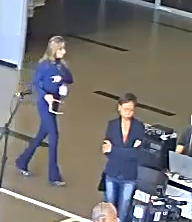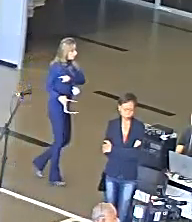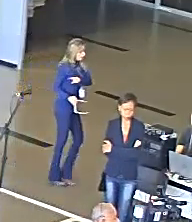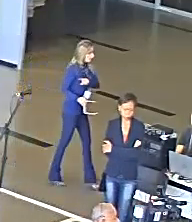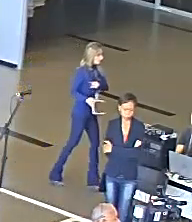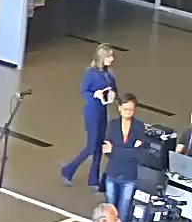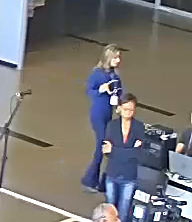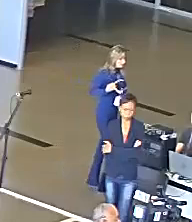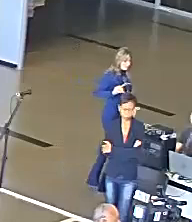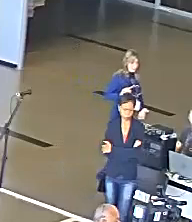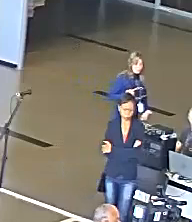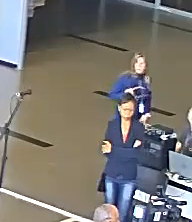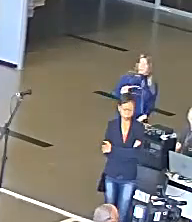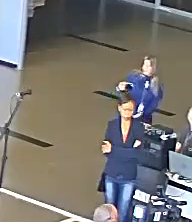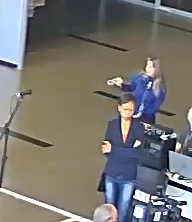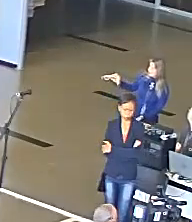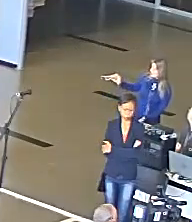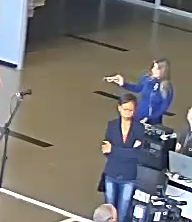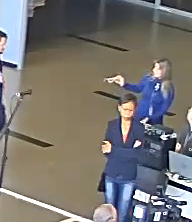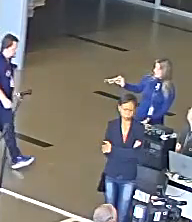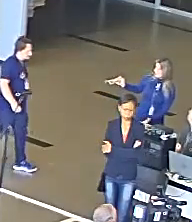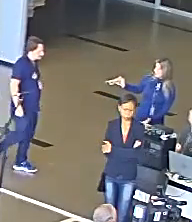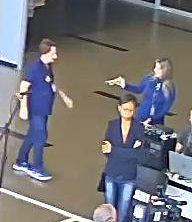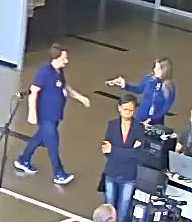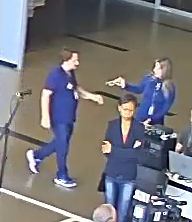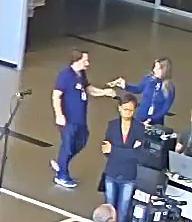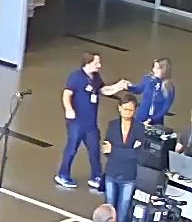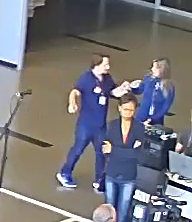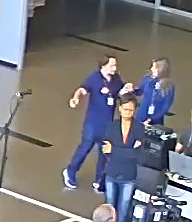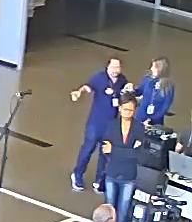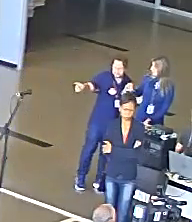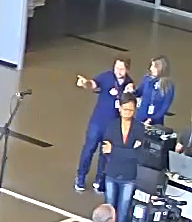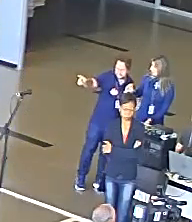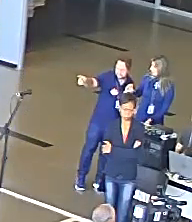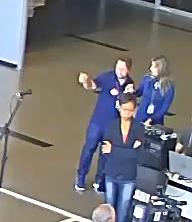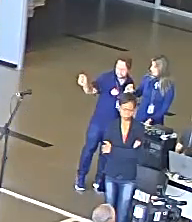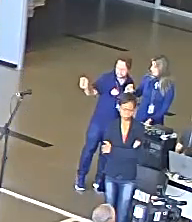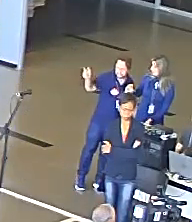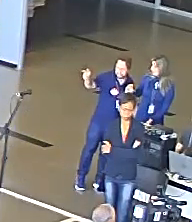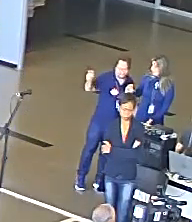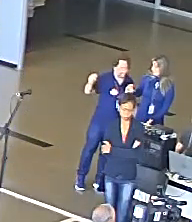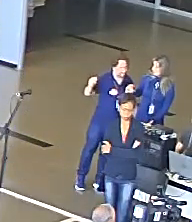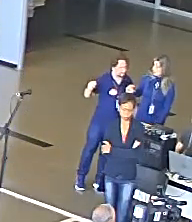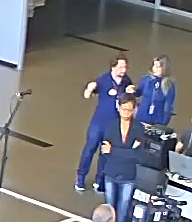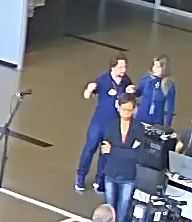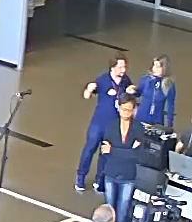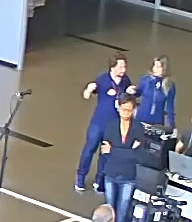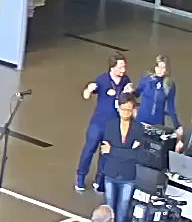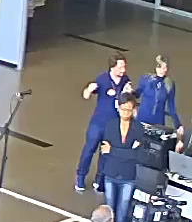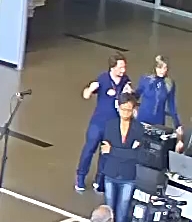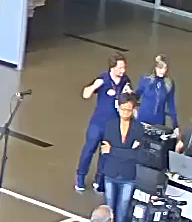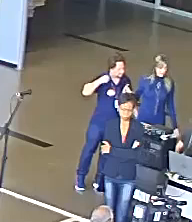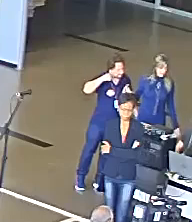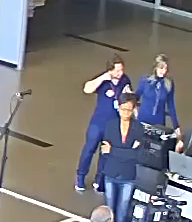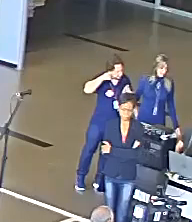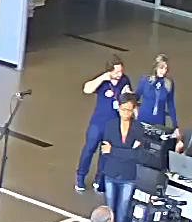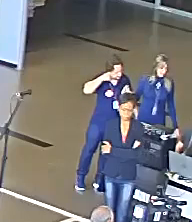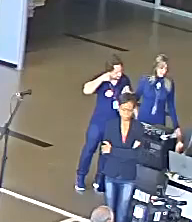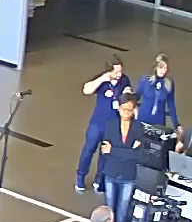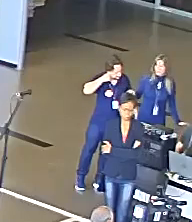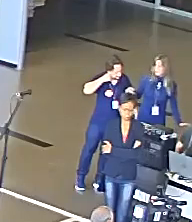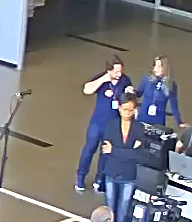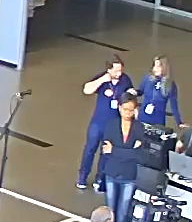é cego mas não sabia desse detalhe bem interessante um dia a gente estava num encontro com muitos Na época eu era